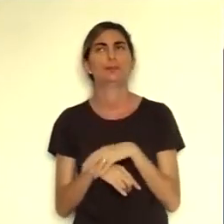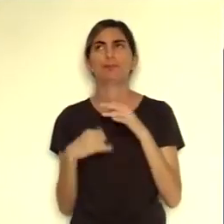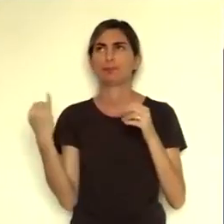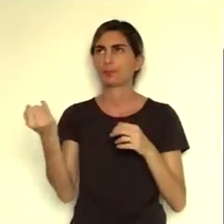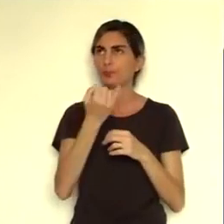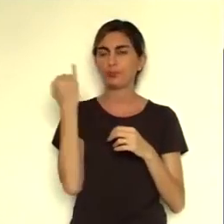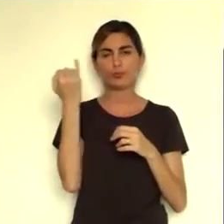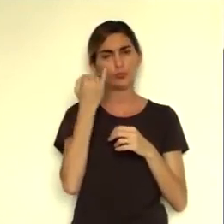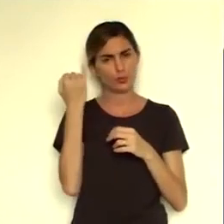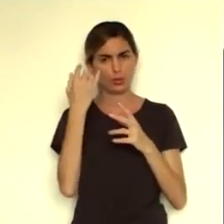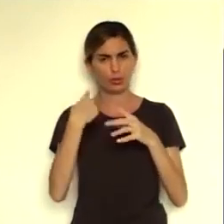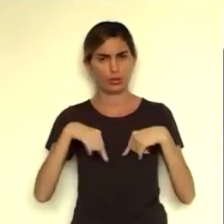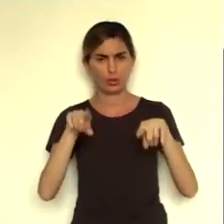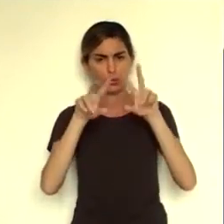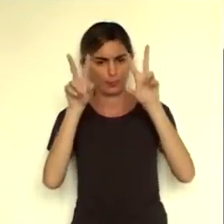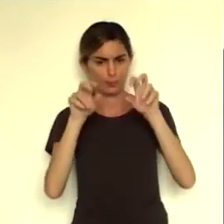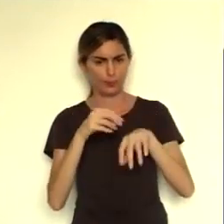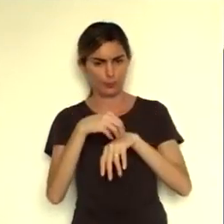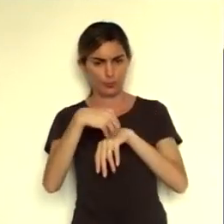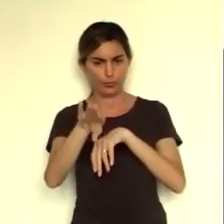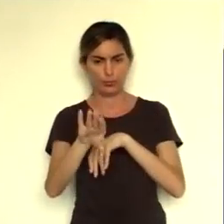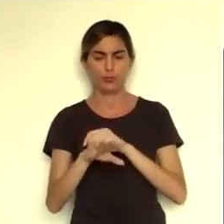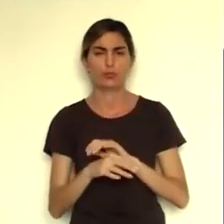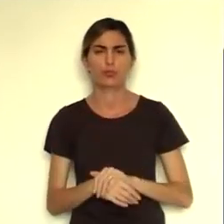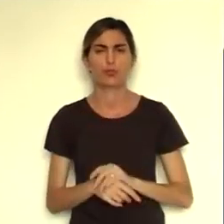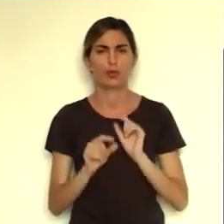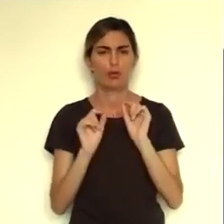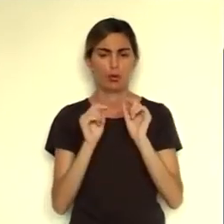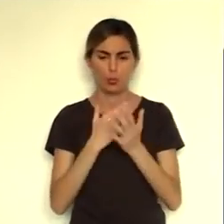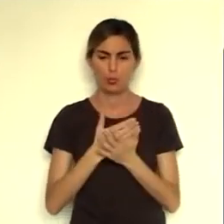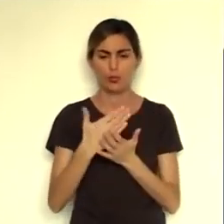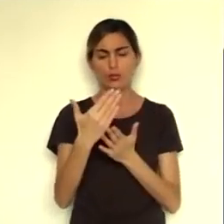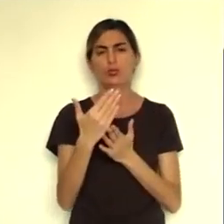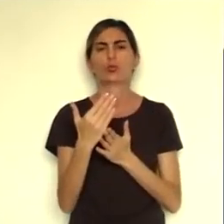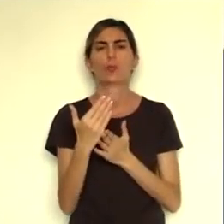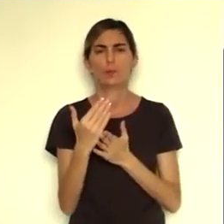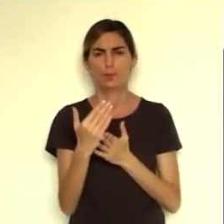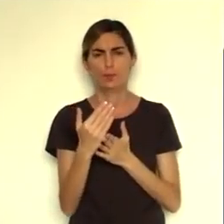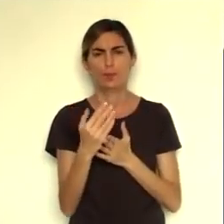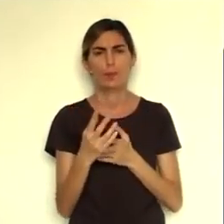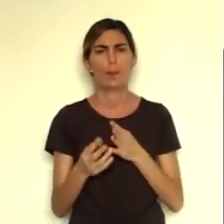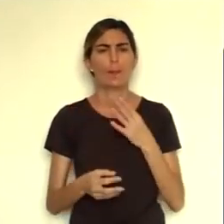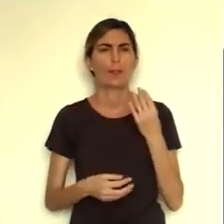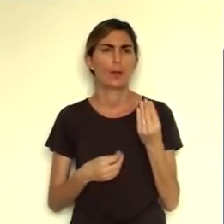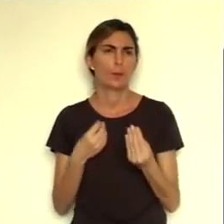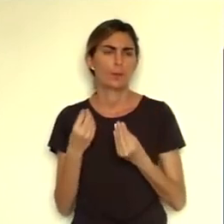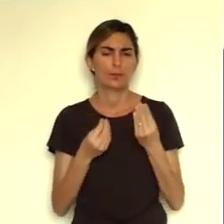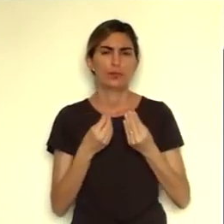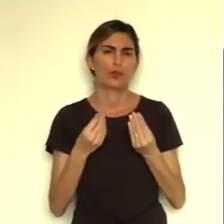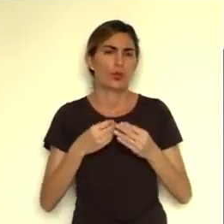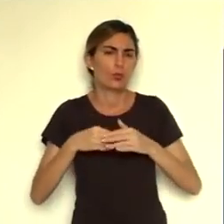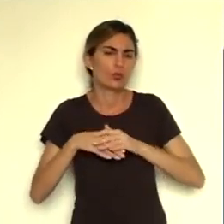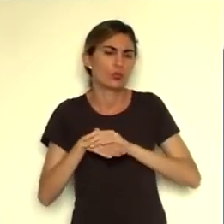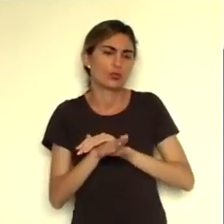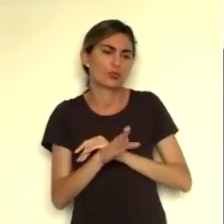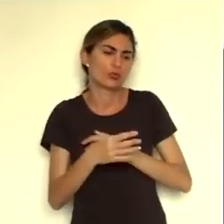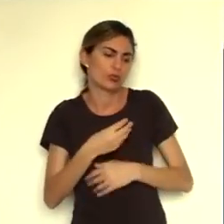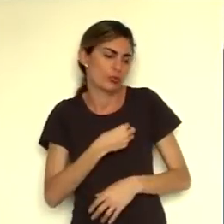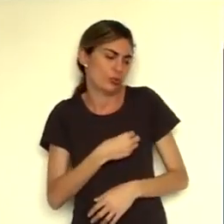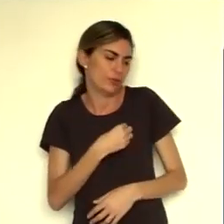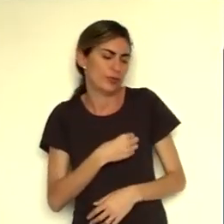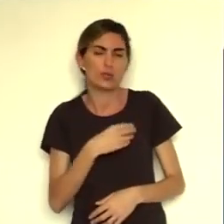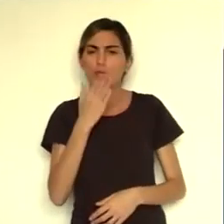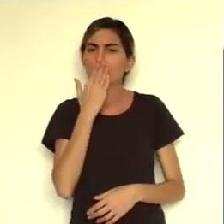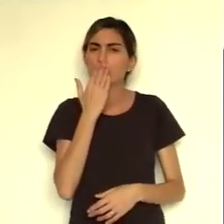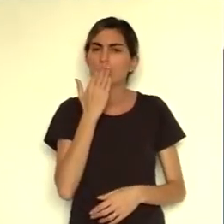análises. Então é importante a gente destacar que, de início, né, o modo de vida